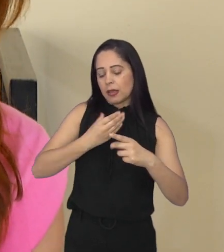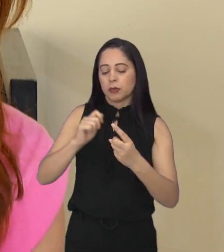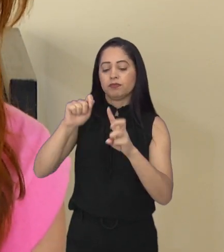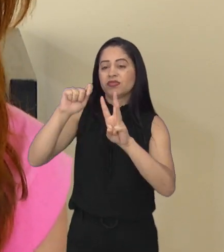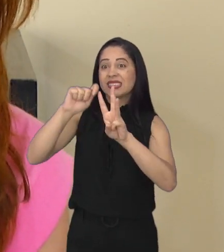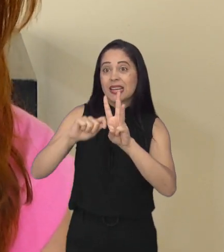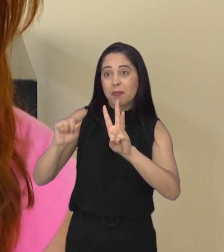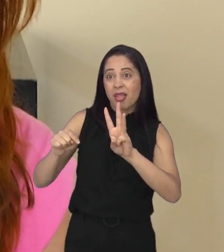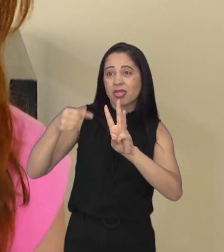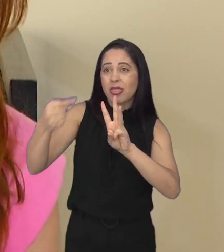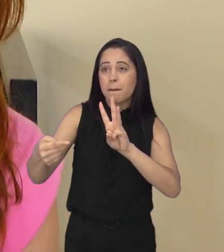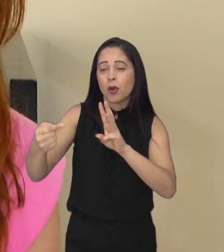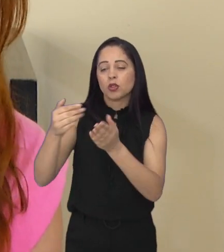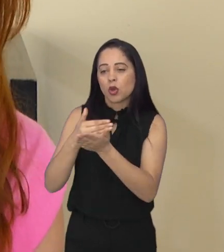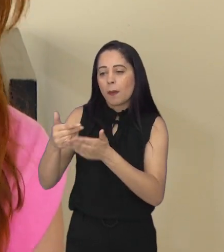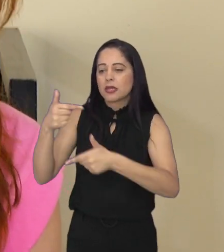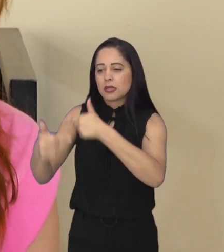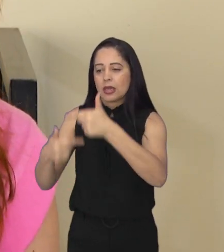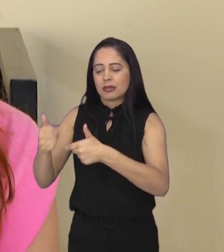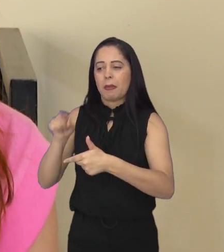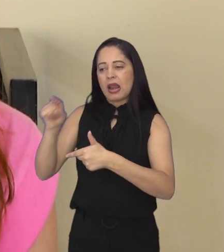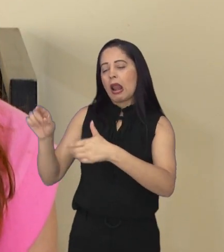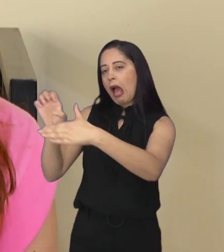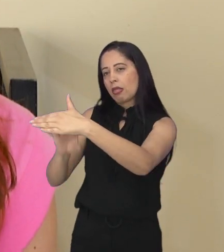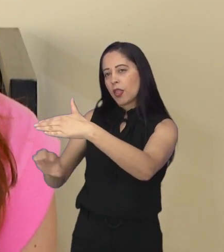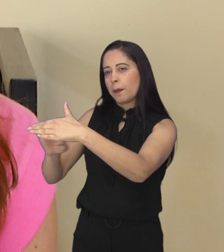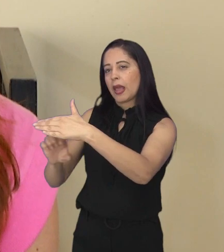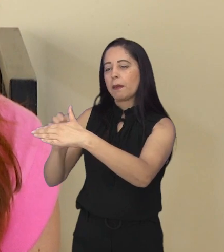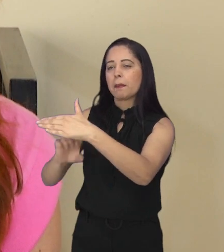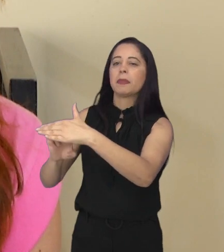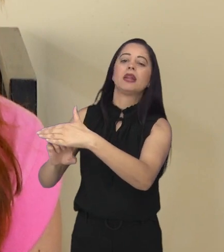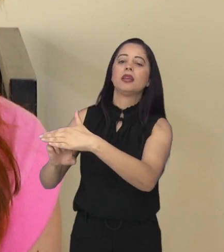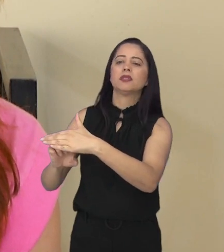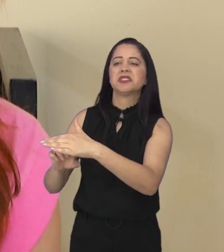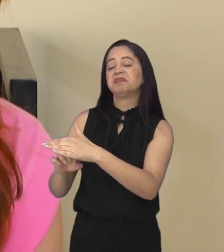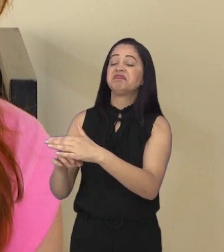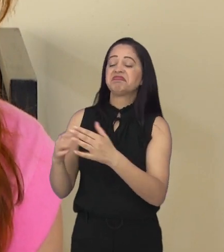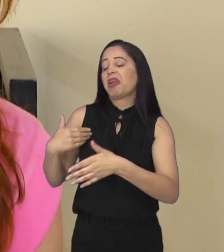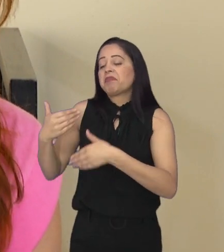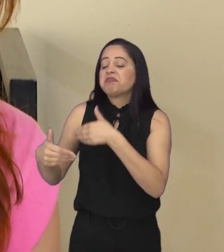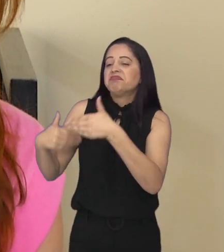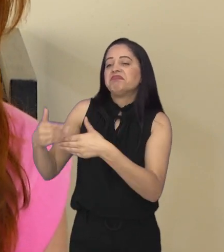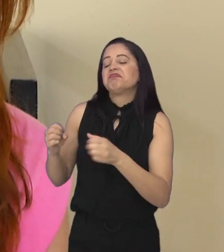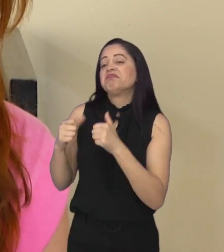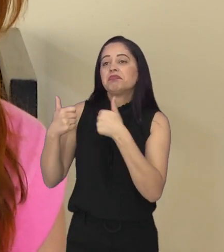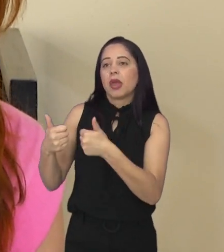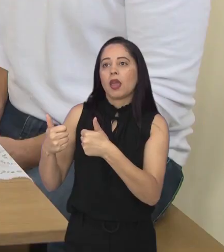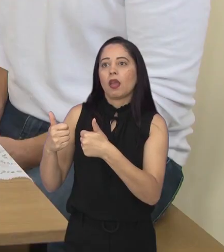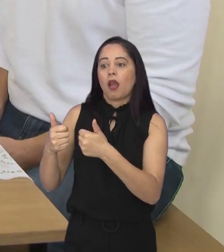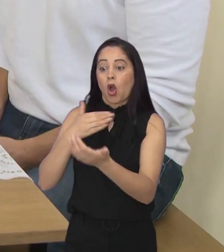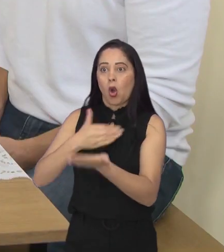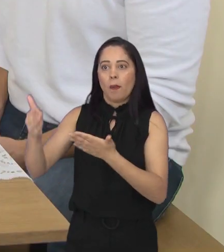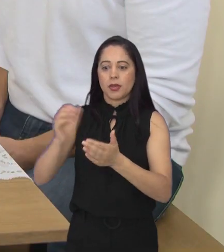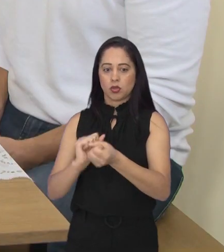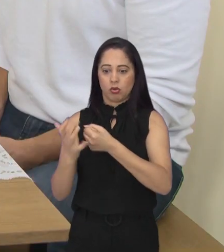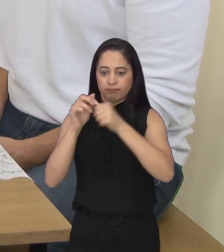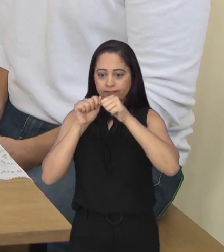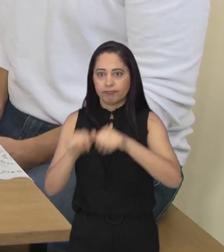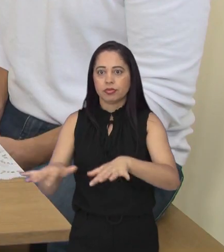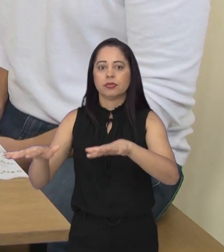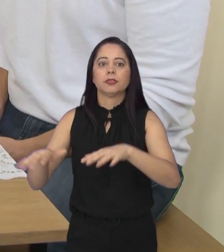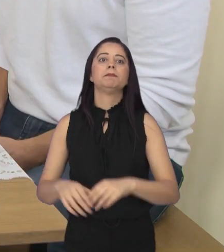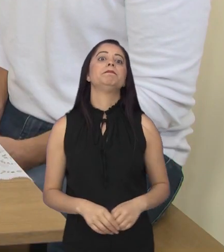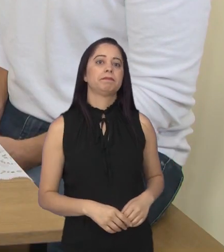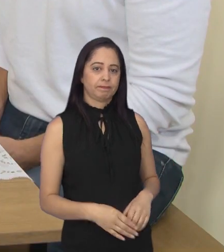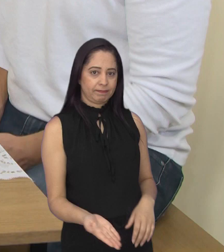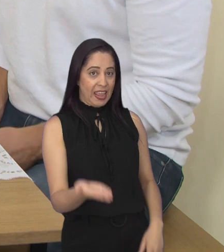3 meses que eu estava aqui, eu estava trabalhando no spa, tudo. E parecia que estava indo tudo bem, de repente, entra a pandemia.